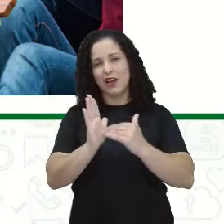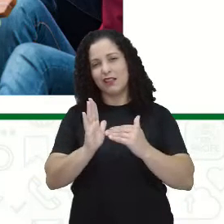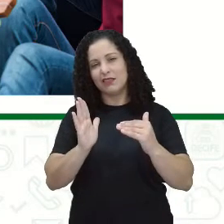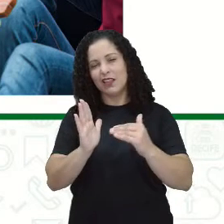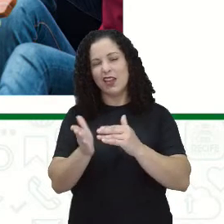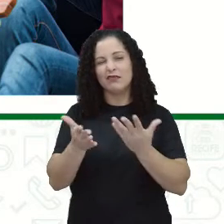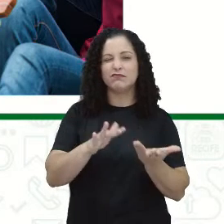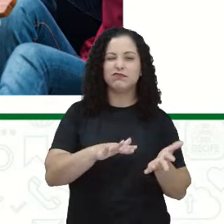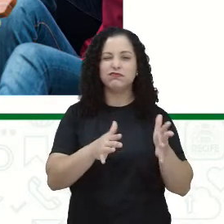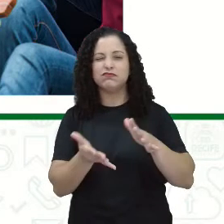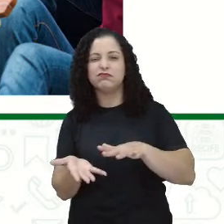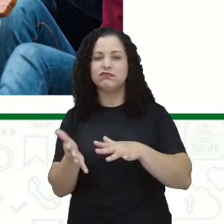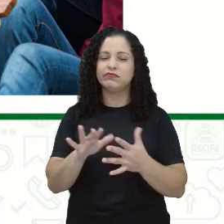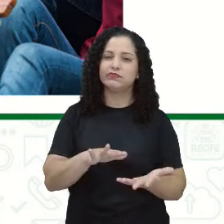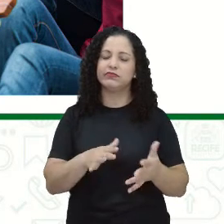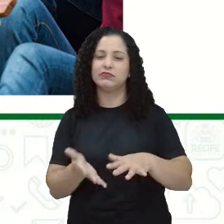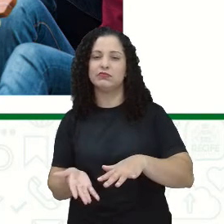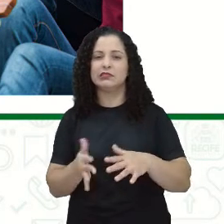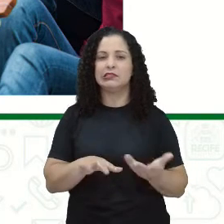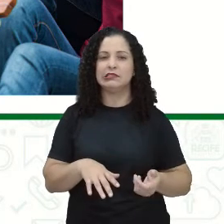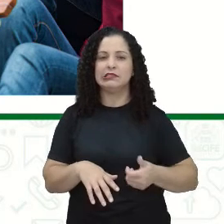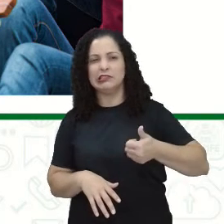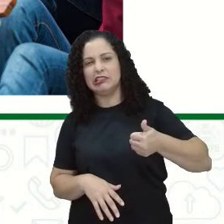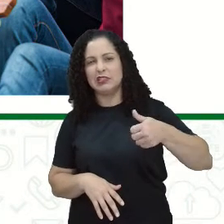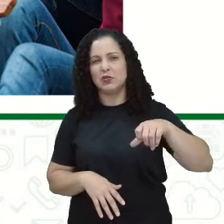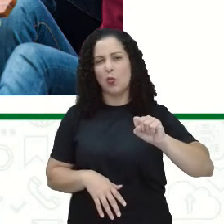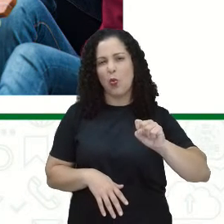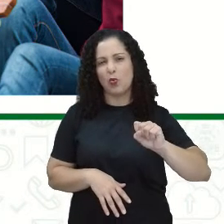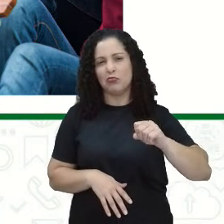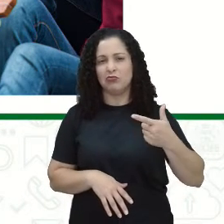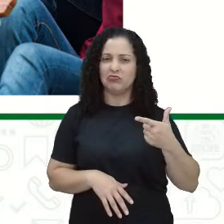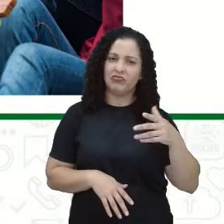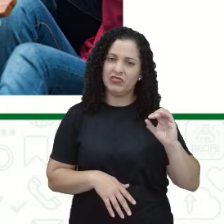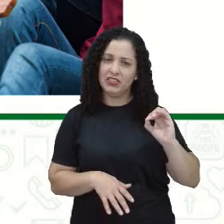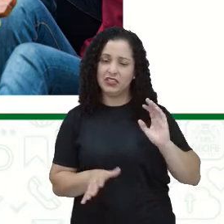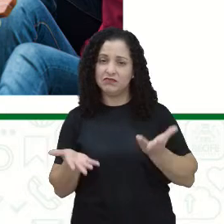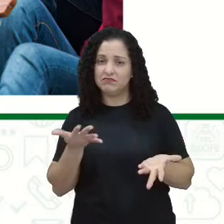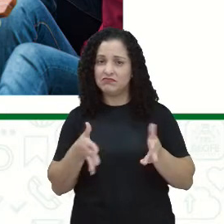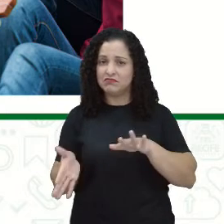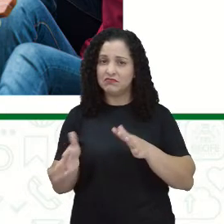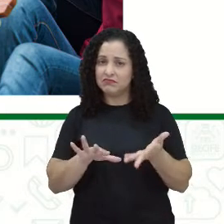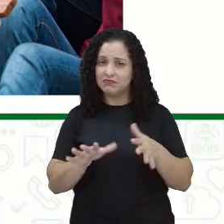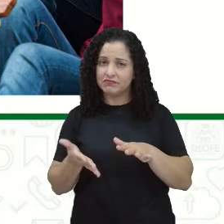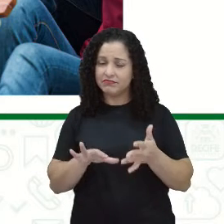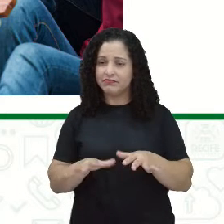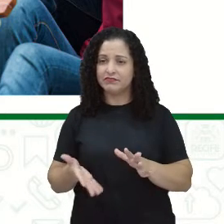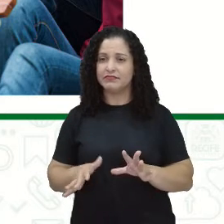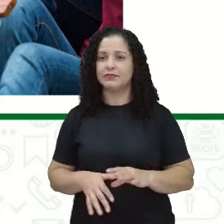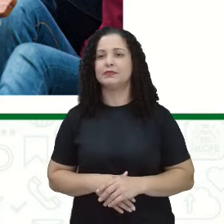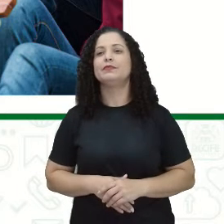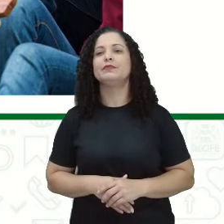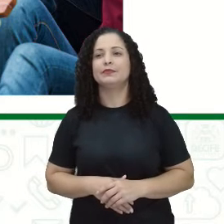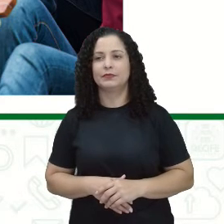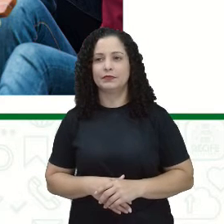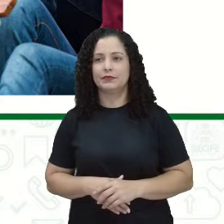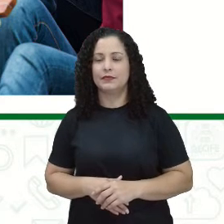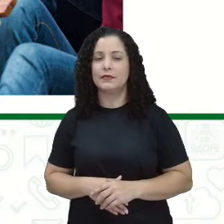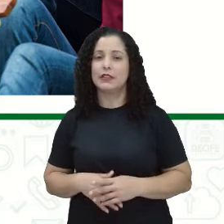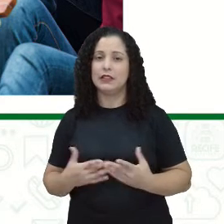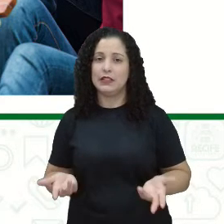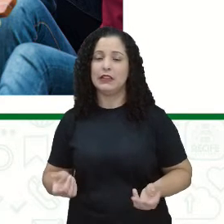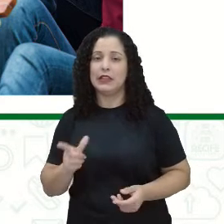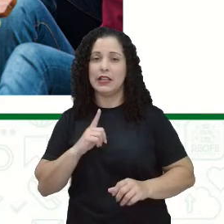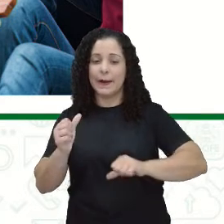há organizações que dizem 18, outras dizem 20 anos. Então, ela é fortemente moldada pela